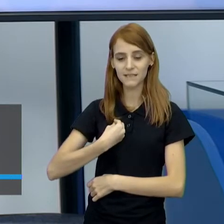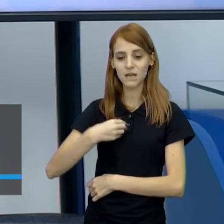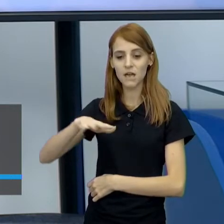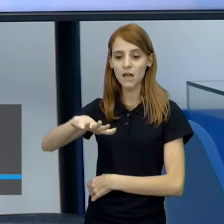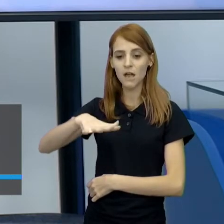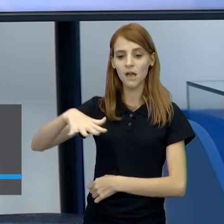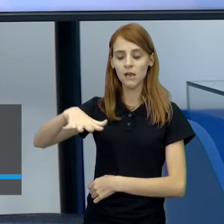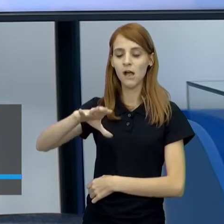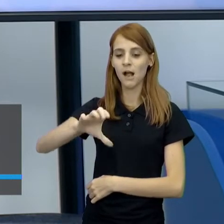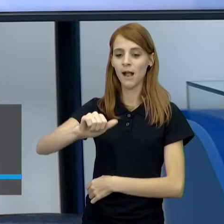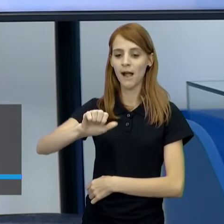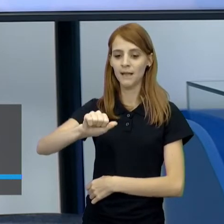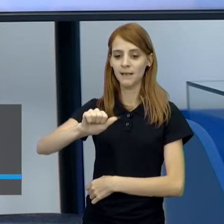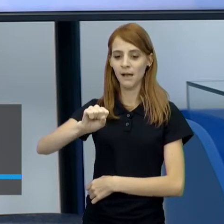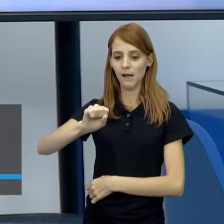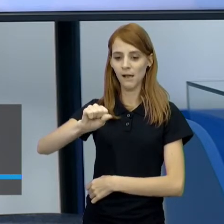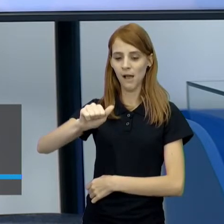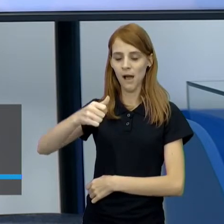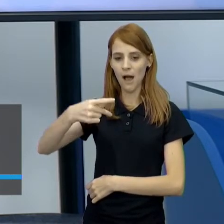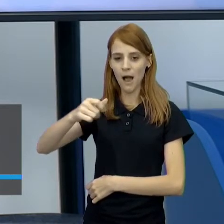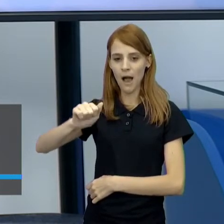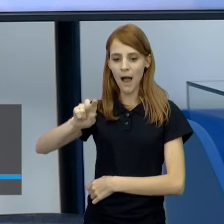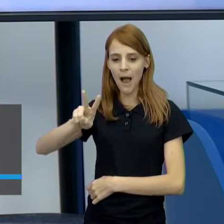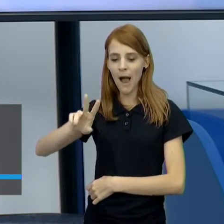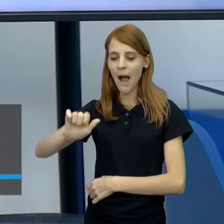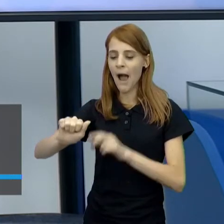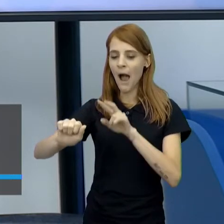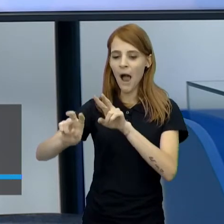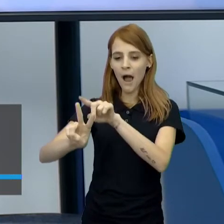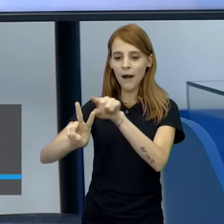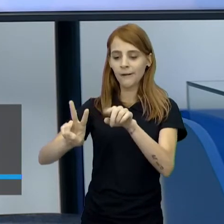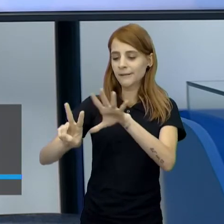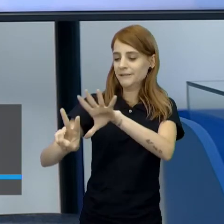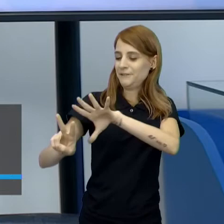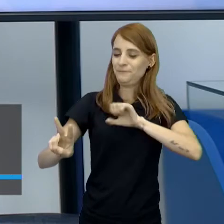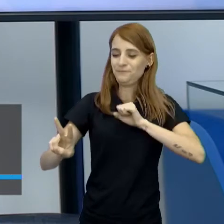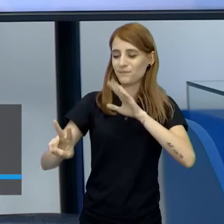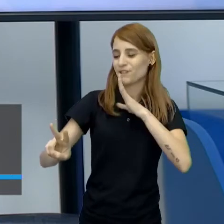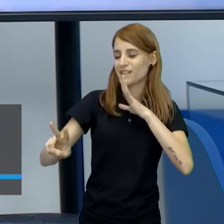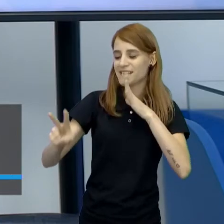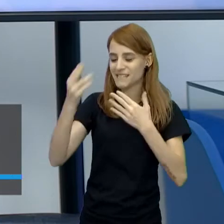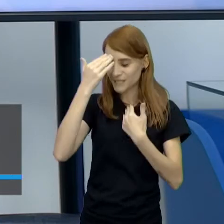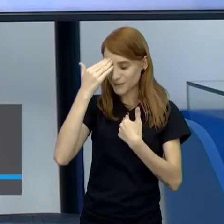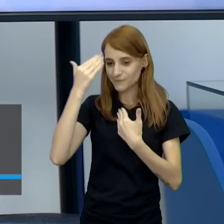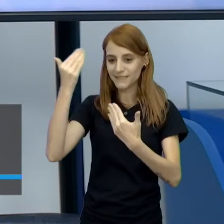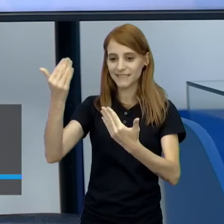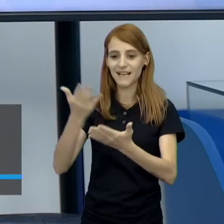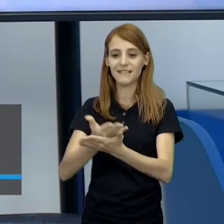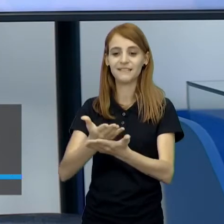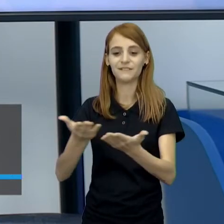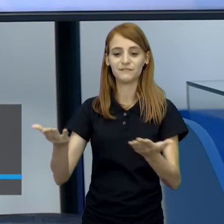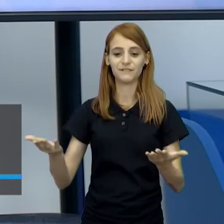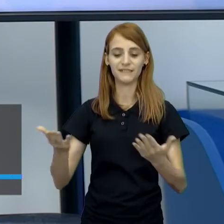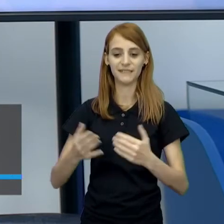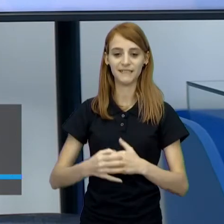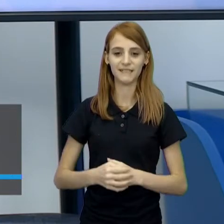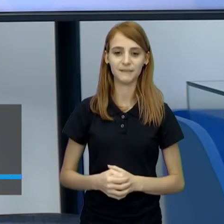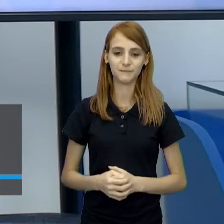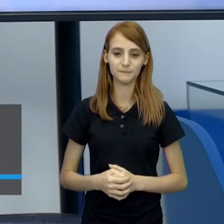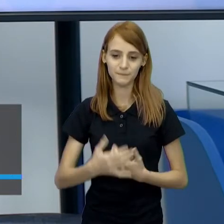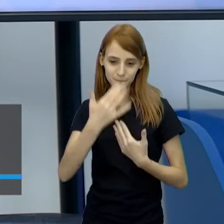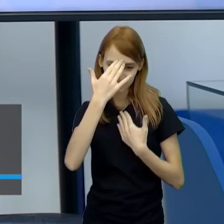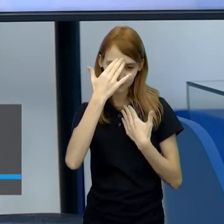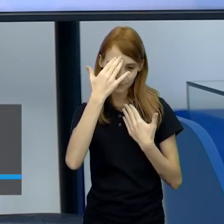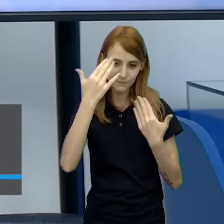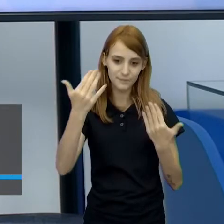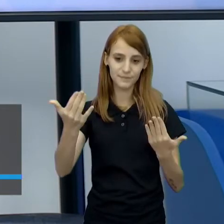da Diretoria de Ensino de Taubaté. Amei conhecer eles, amei conhecer o professor. Obrigada aí a todos da Diretoria de Ensino. Muito obrigada